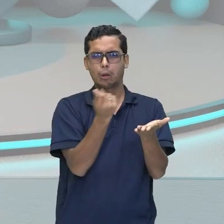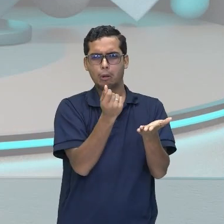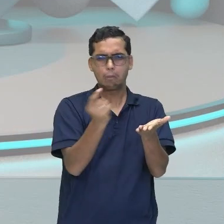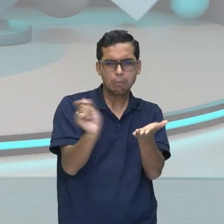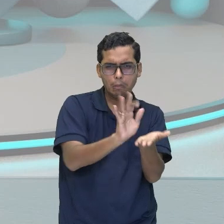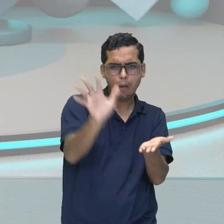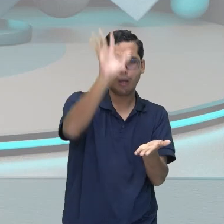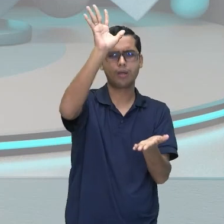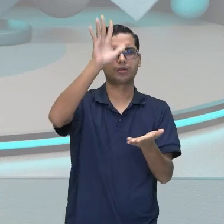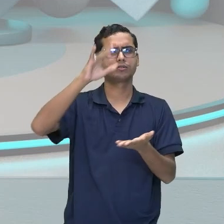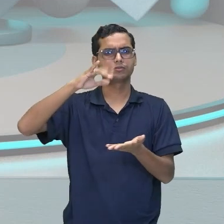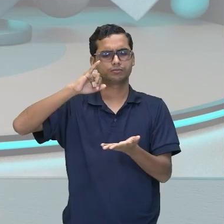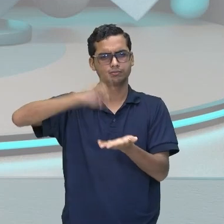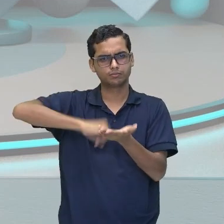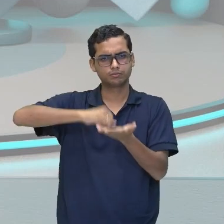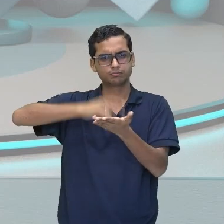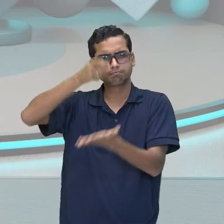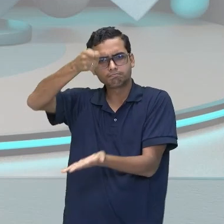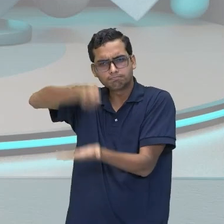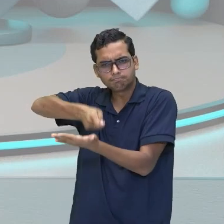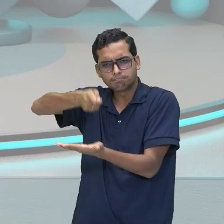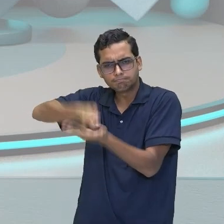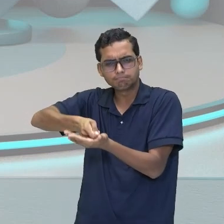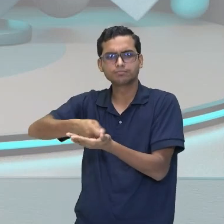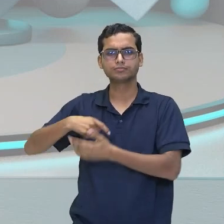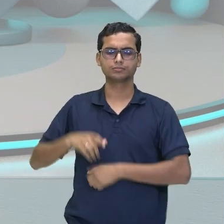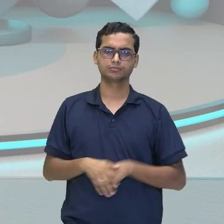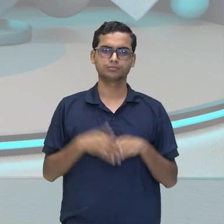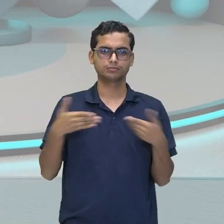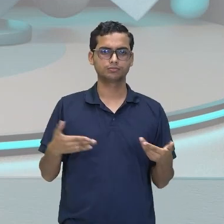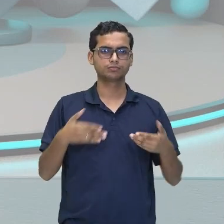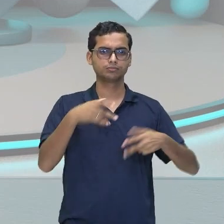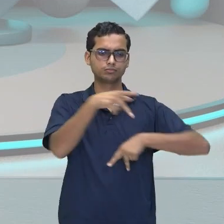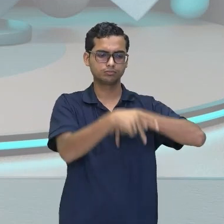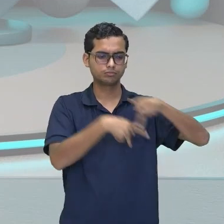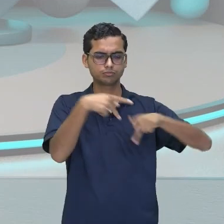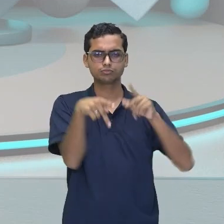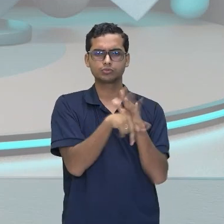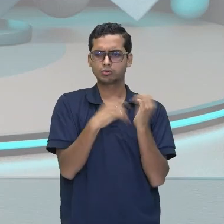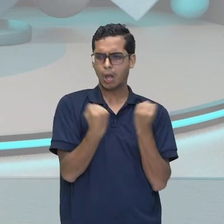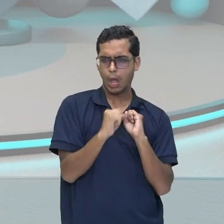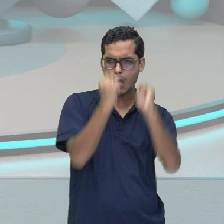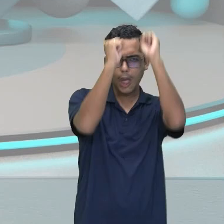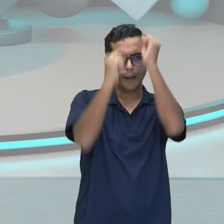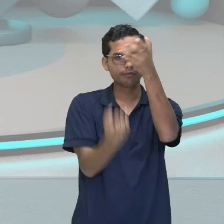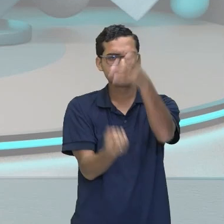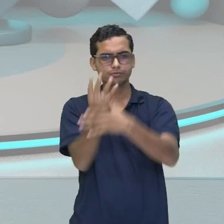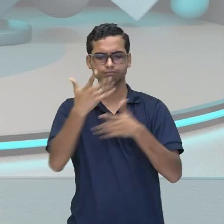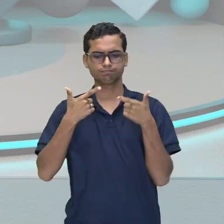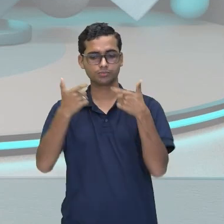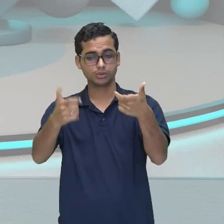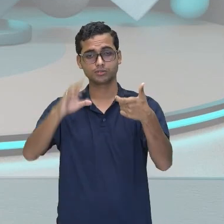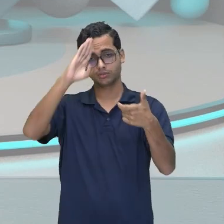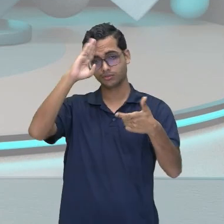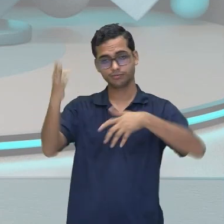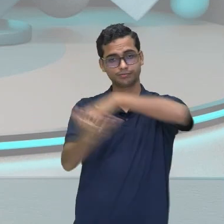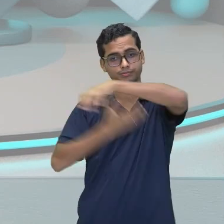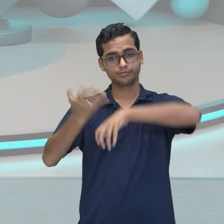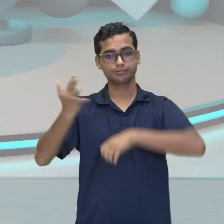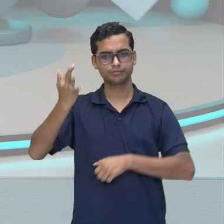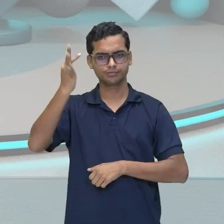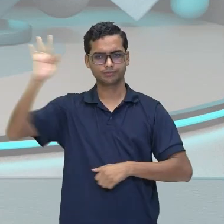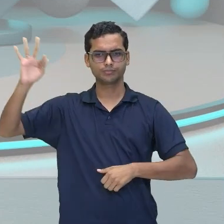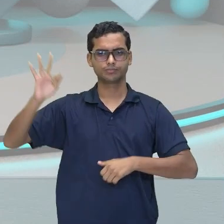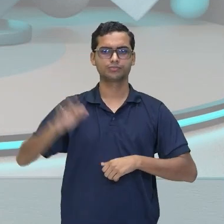foram impostos às pessoas, e nisso surgem as guerras, né? Especialmente a Revolução Francesa, que foi